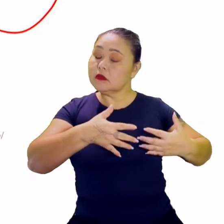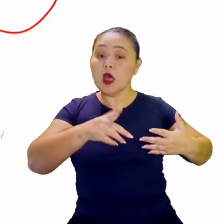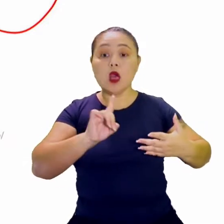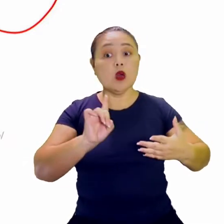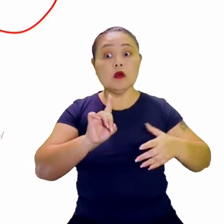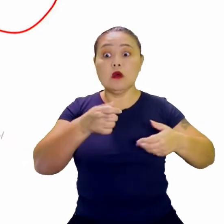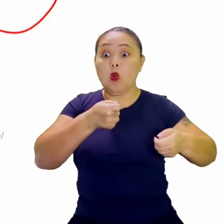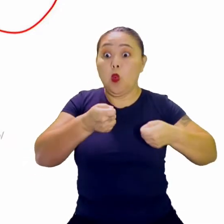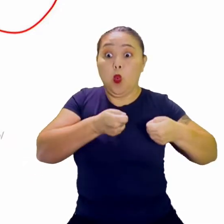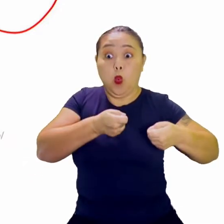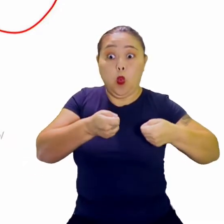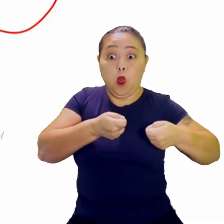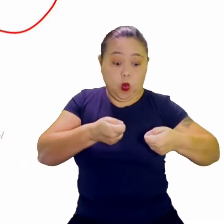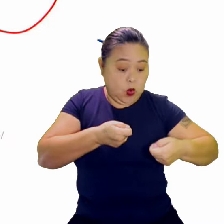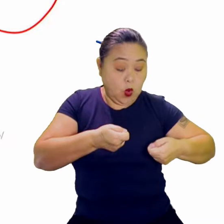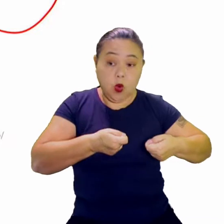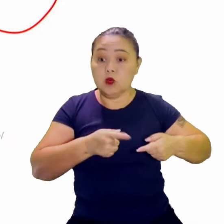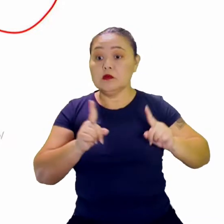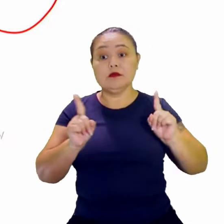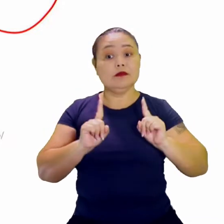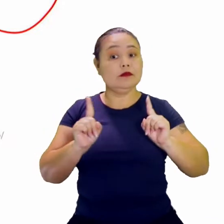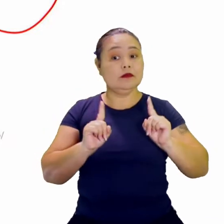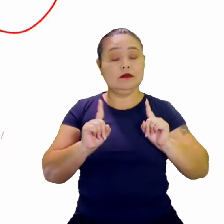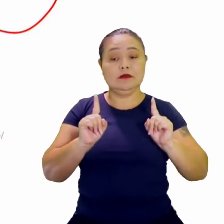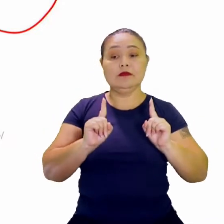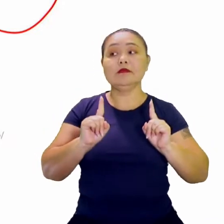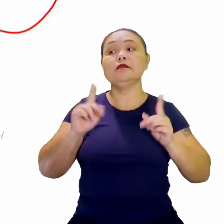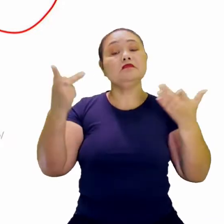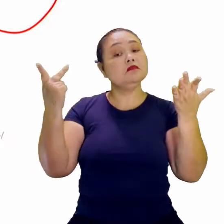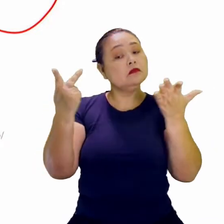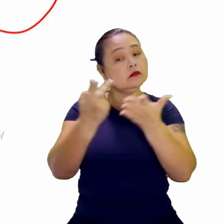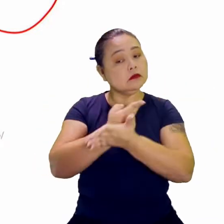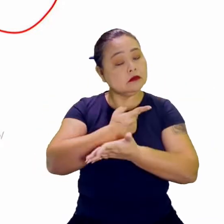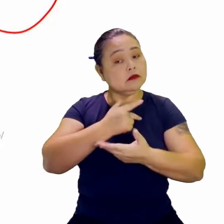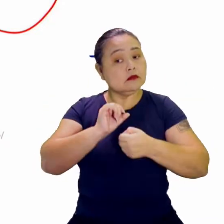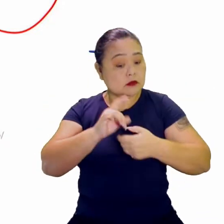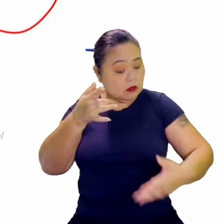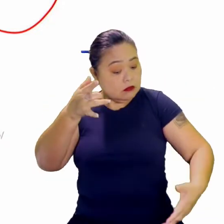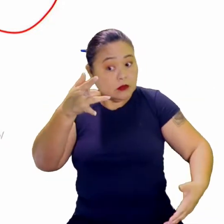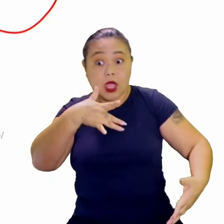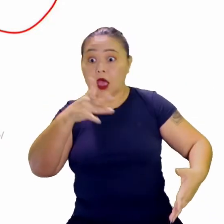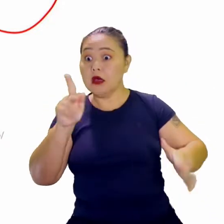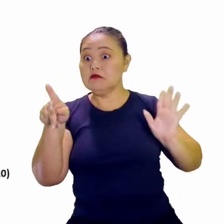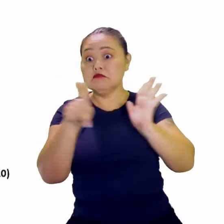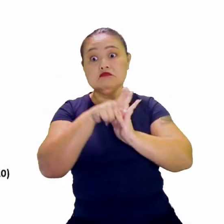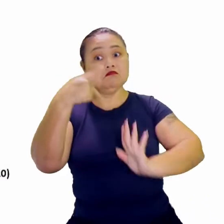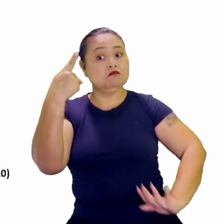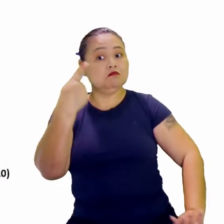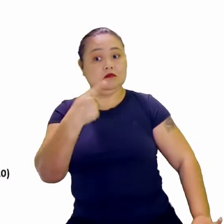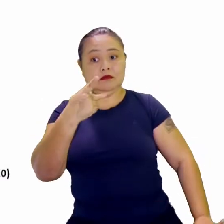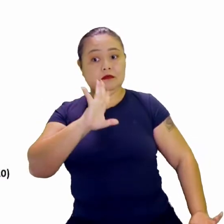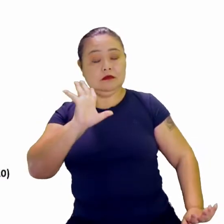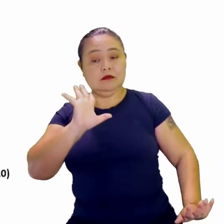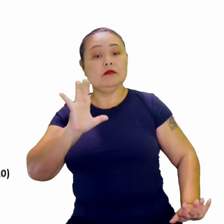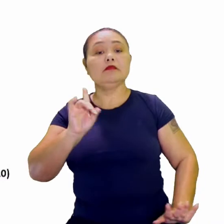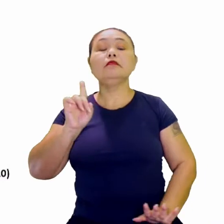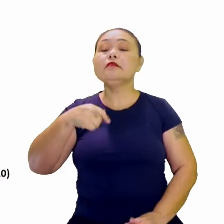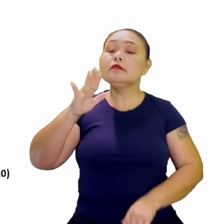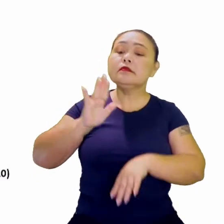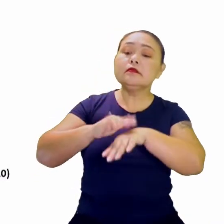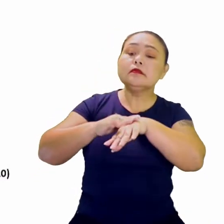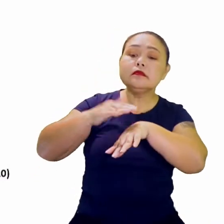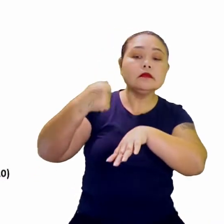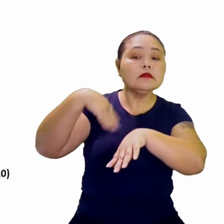não controlamos esses movimentos, né? Eles acontecem de forma autônoma. O que mais que a gente precisa